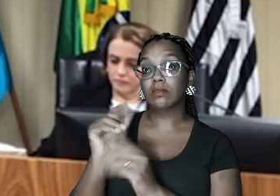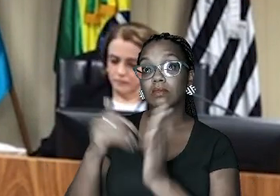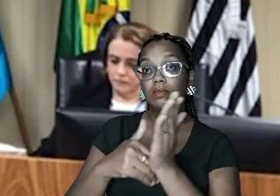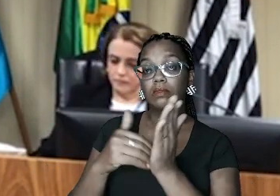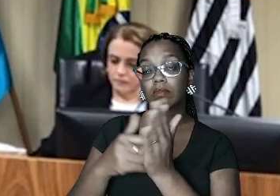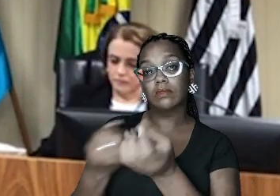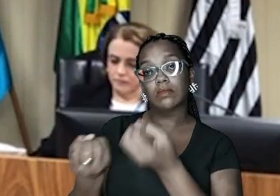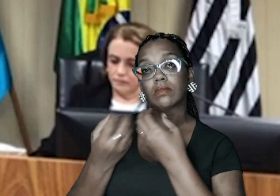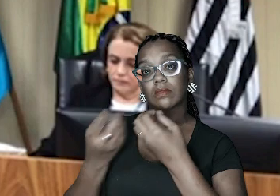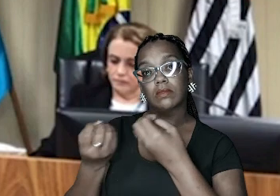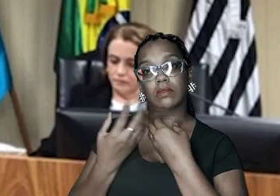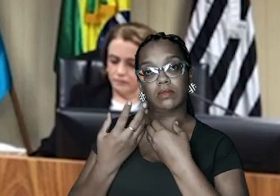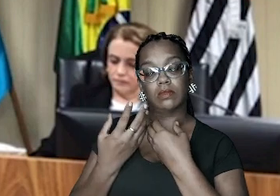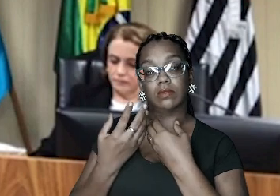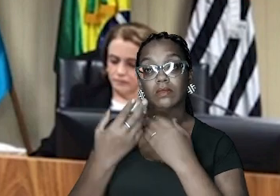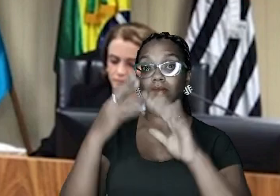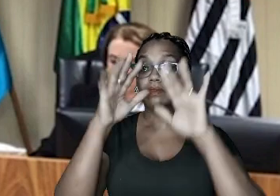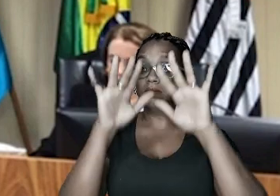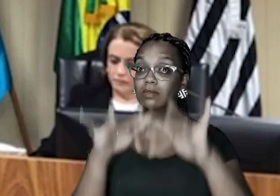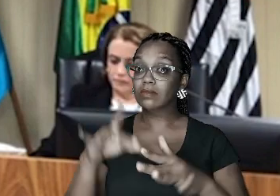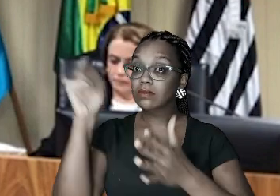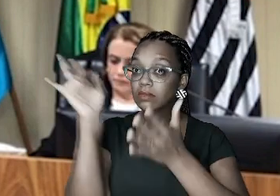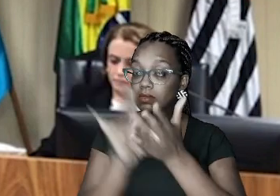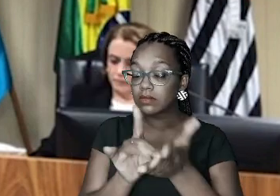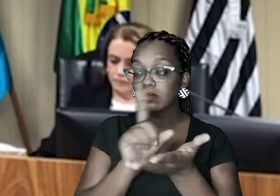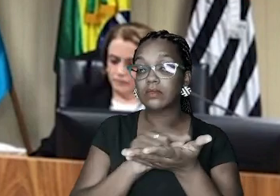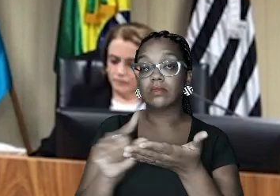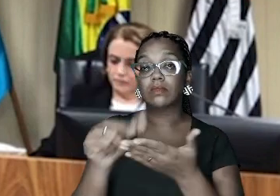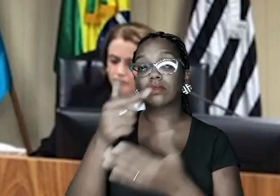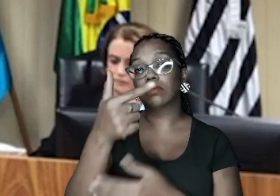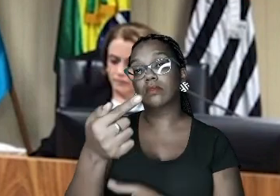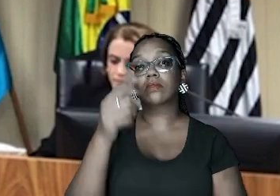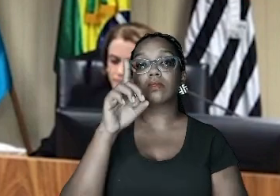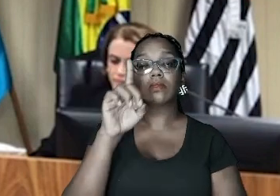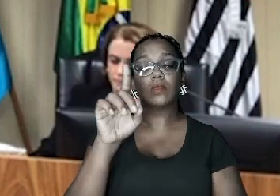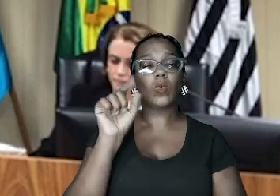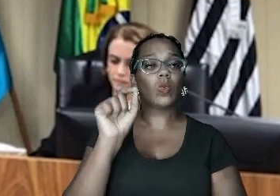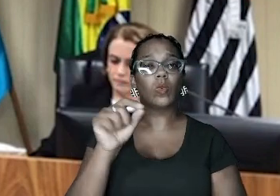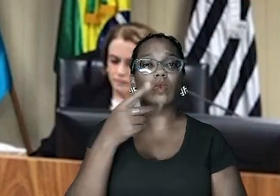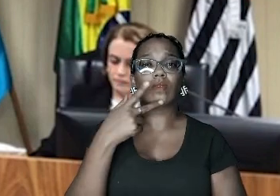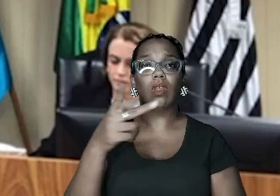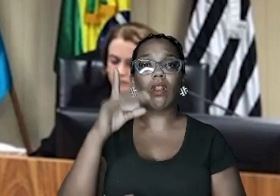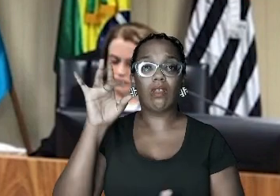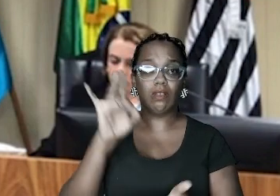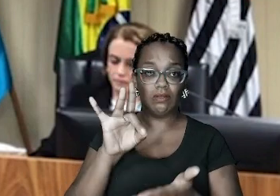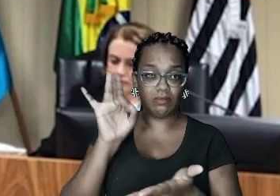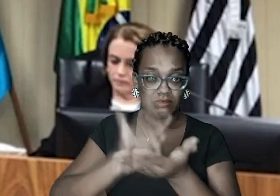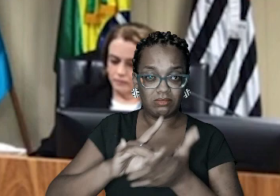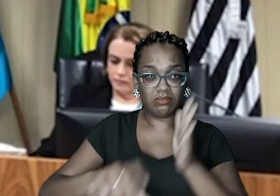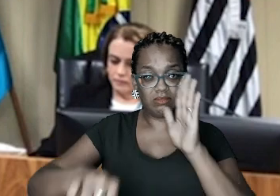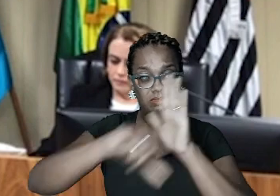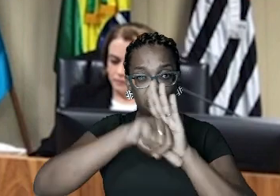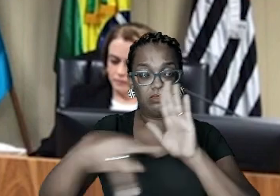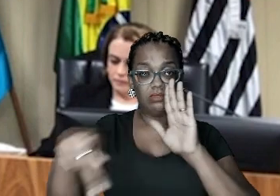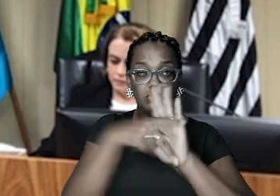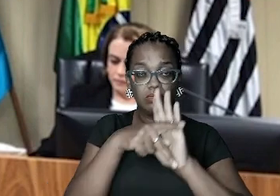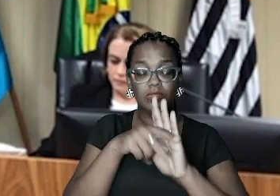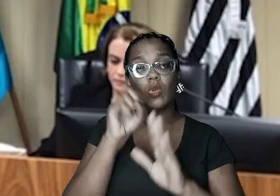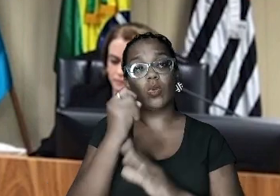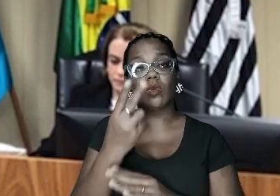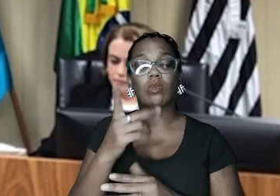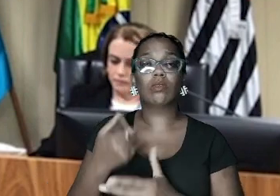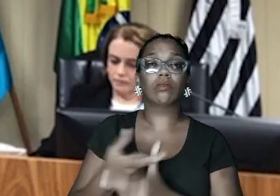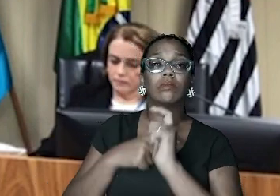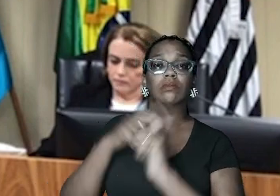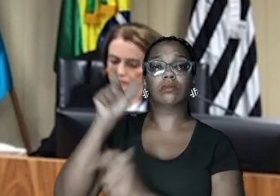a redação originária do artigo 27 D portanto estabelecia um crime próprio ou uma infração de dever para aqueles